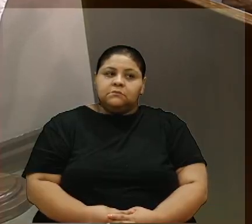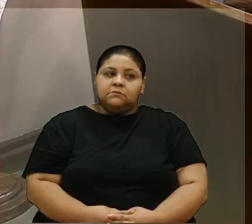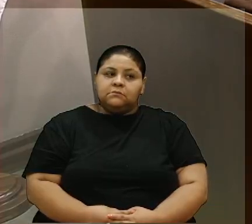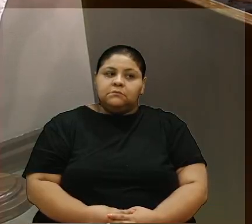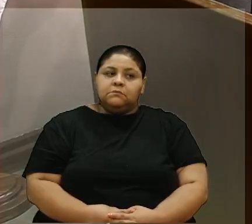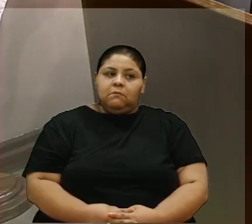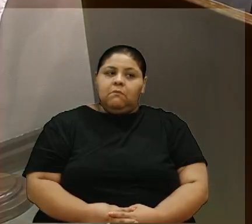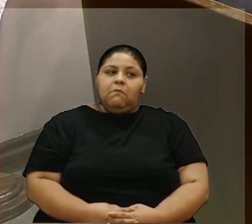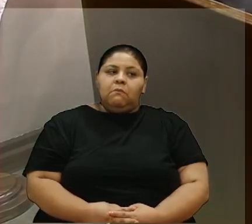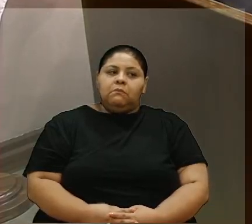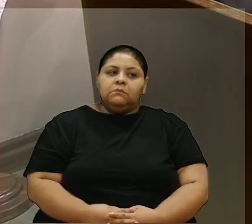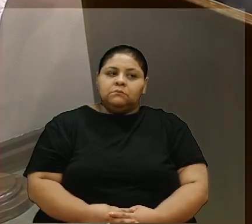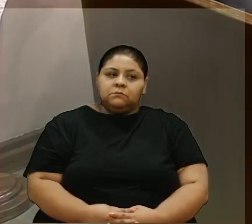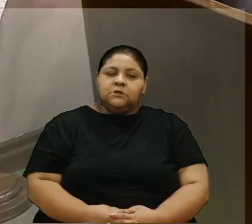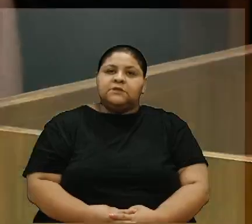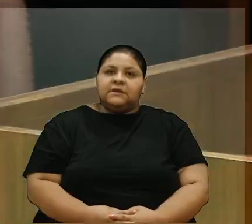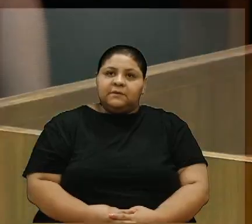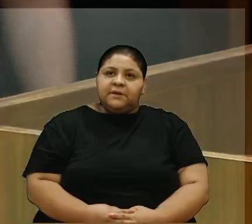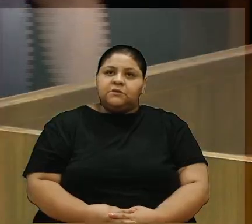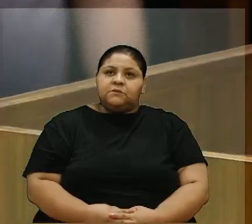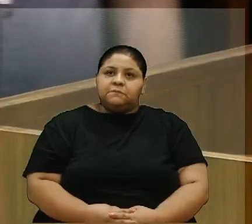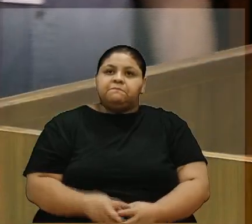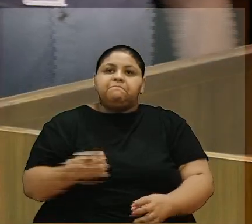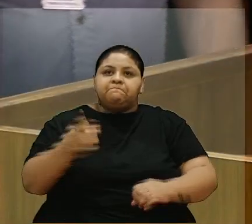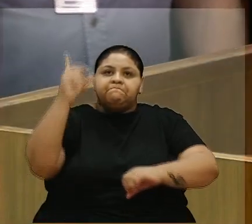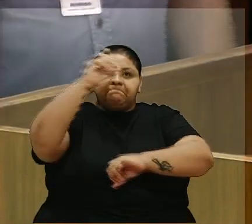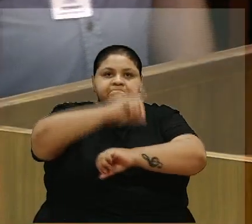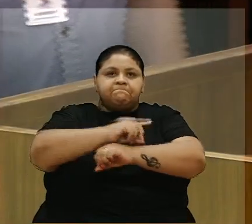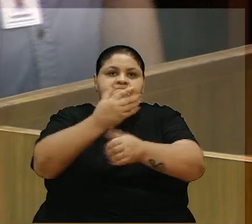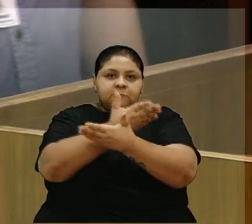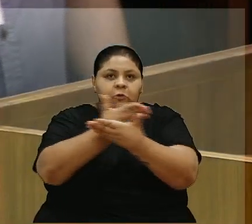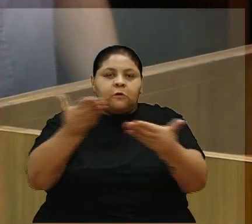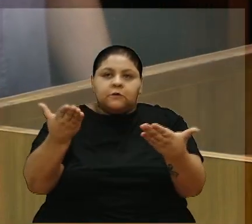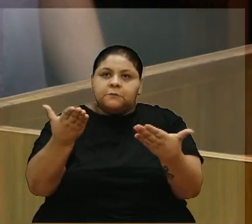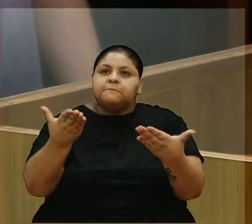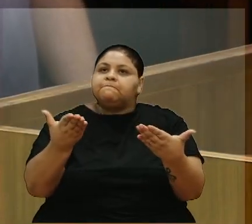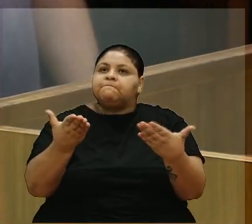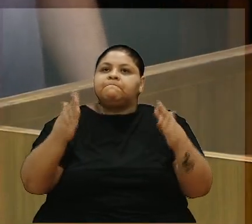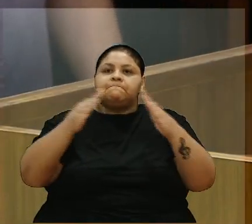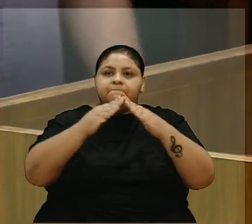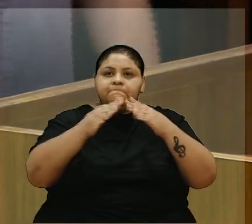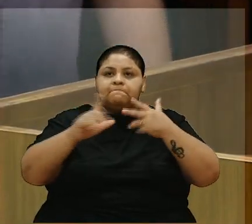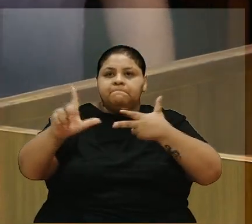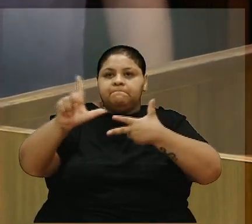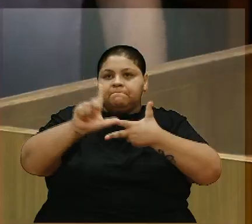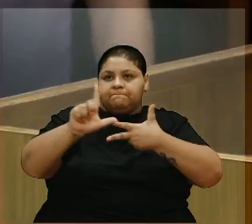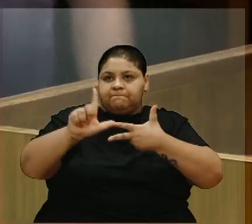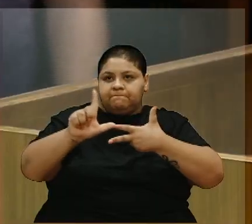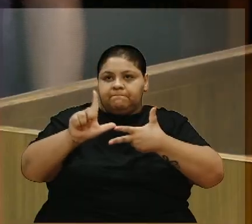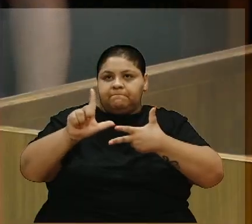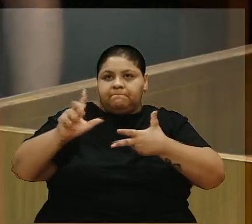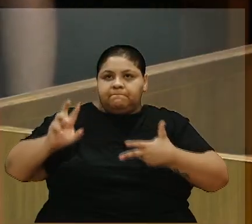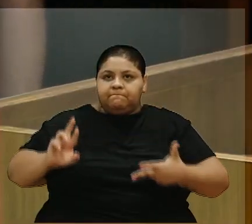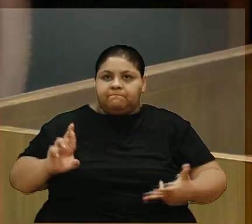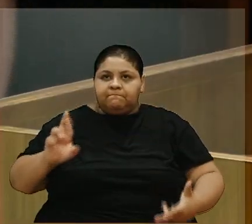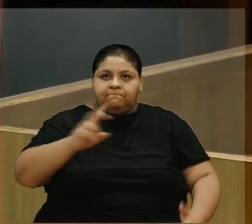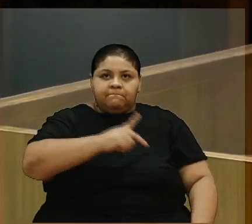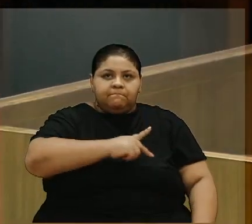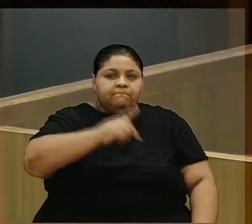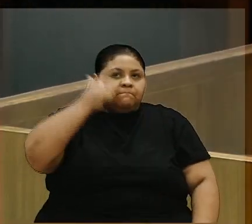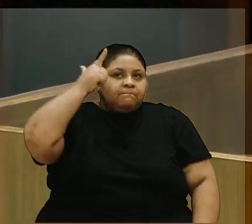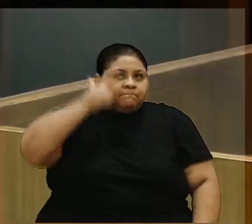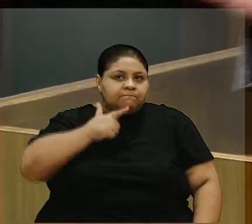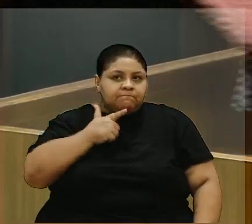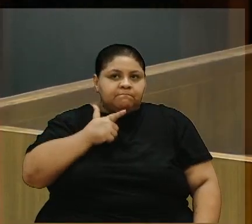Posso começar? Muito bom dia a todos. A Casa Legislativa, em nome do presidente Lucas